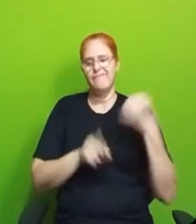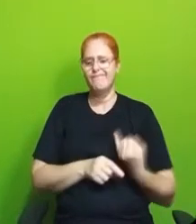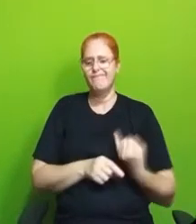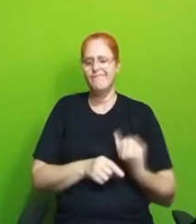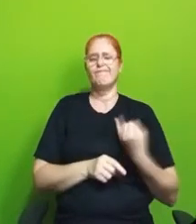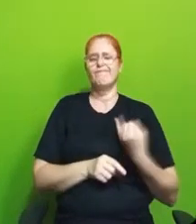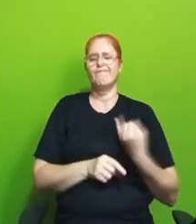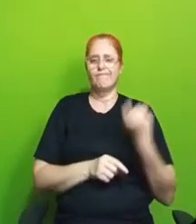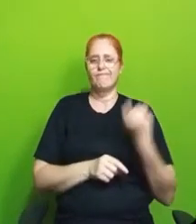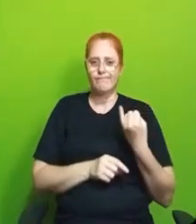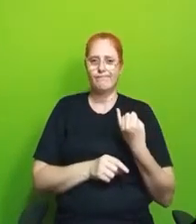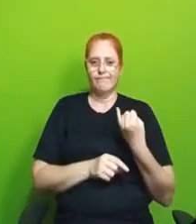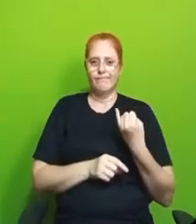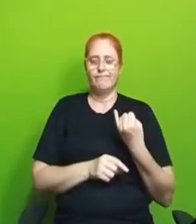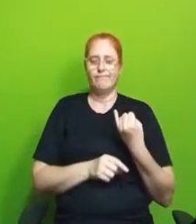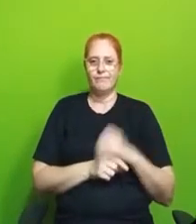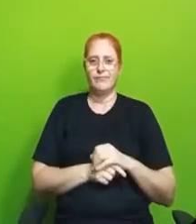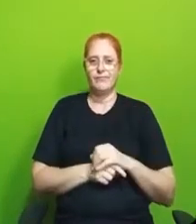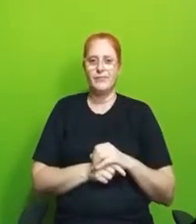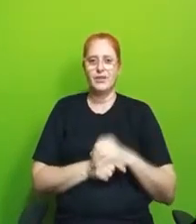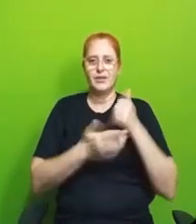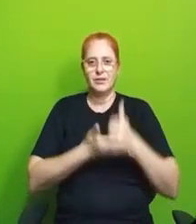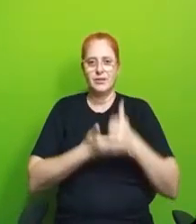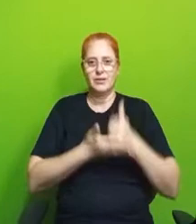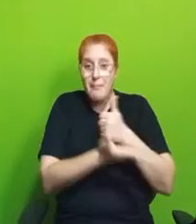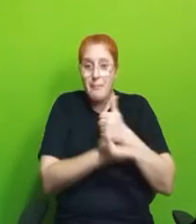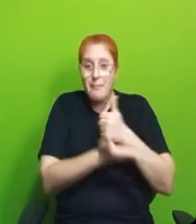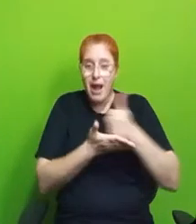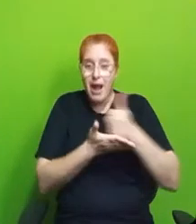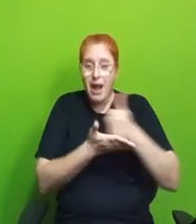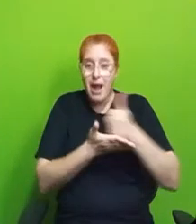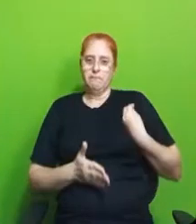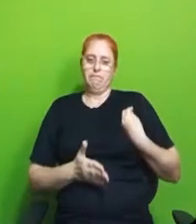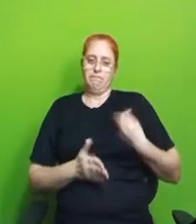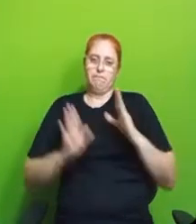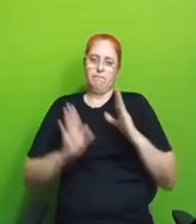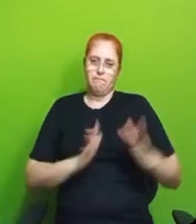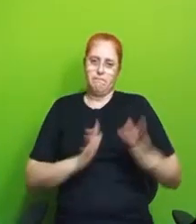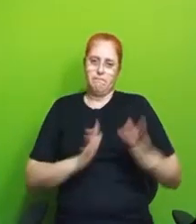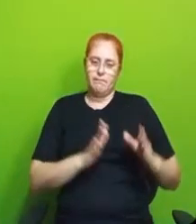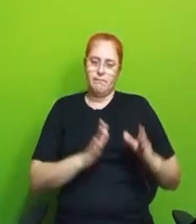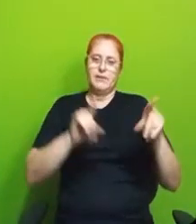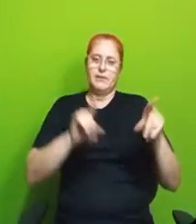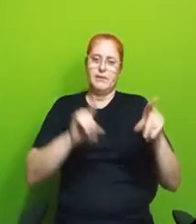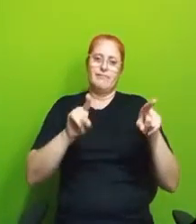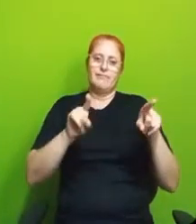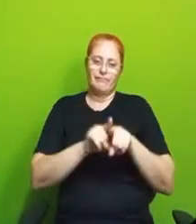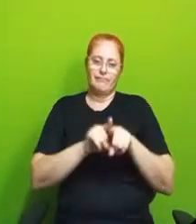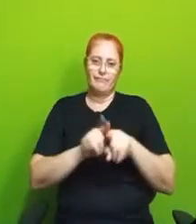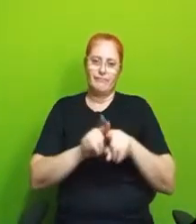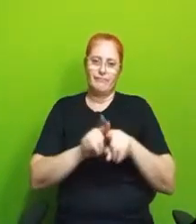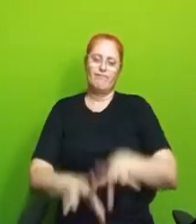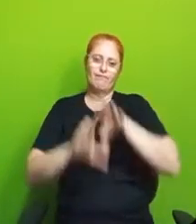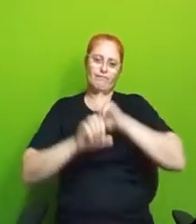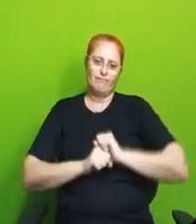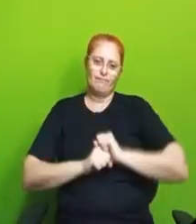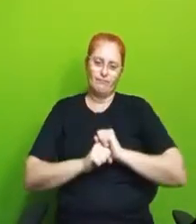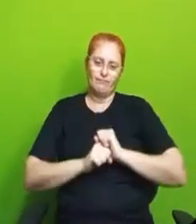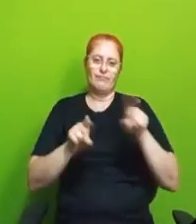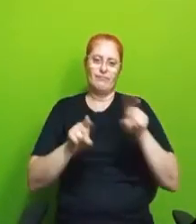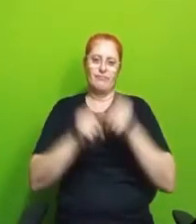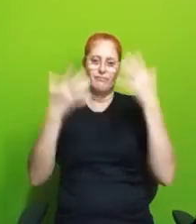para a sustentação, né, da vida cotidiana, ele é usurpado, ele é apropriado e ele é invisibilizado,